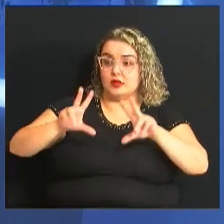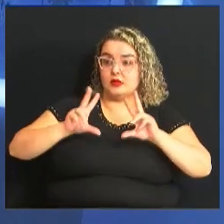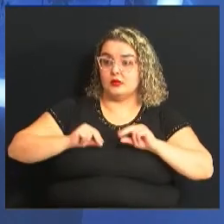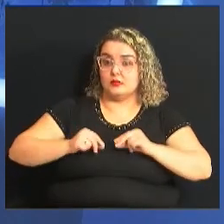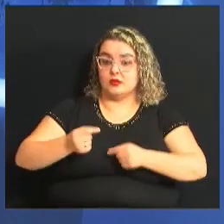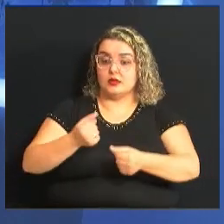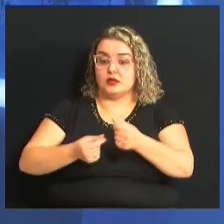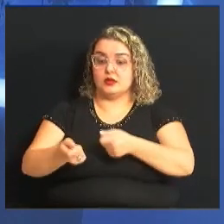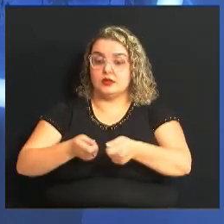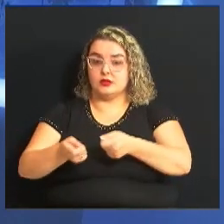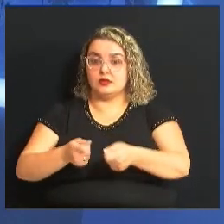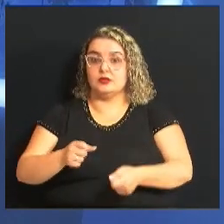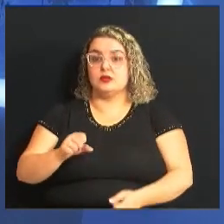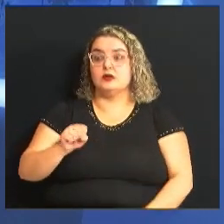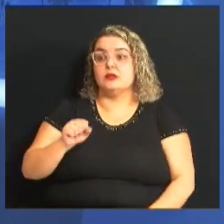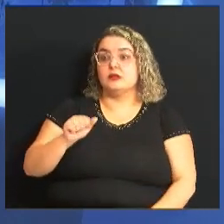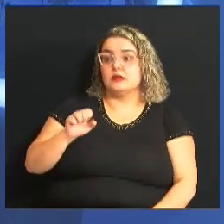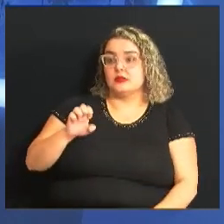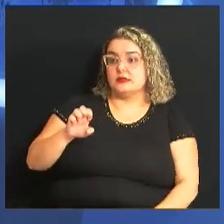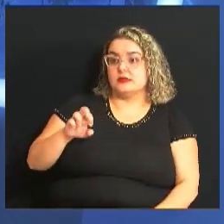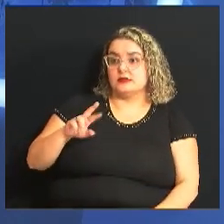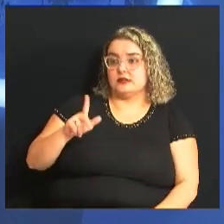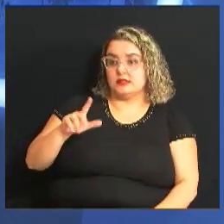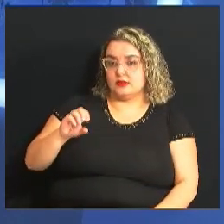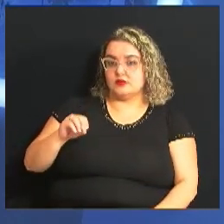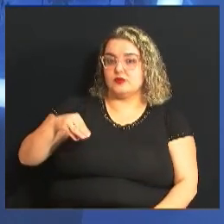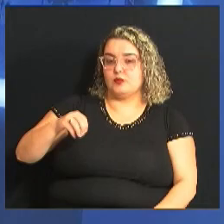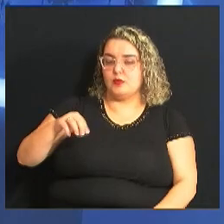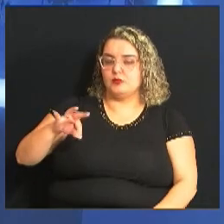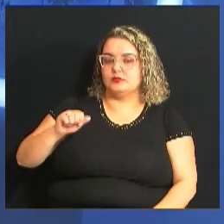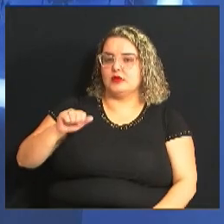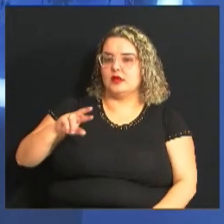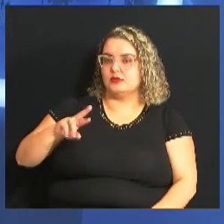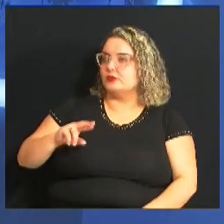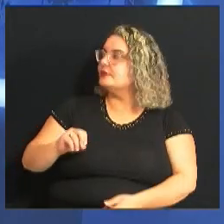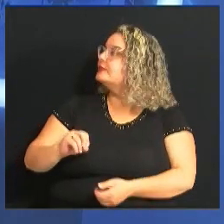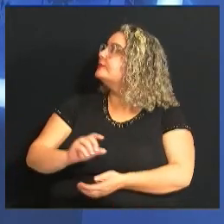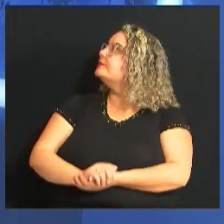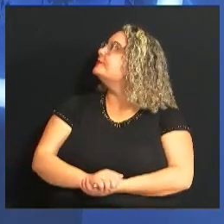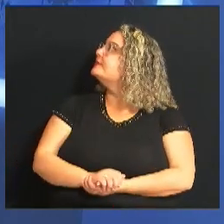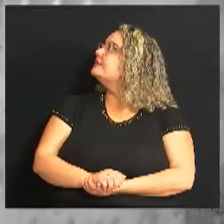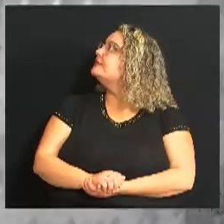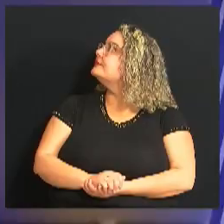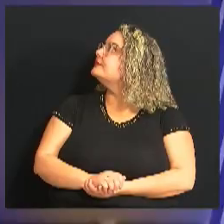Econômico Celso Monteiro Furtado. Veja quem recebeu.